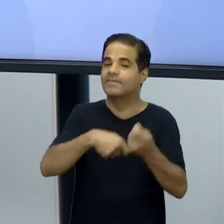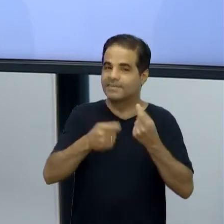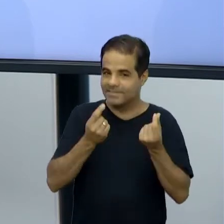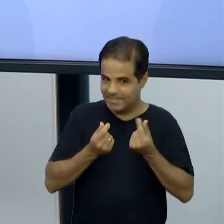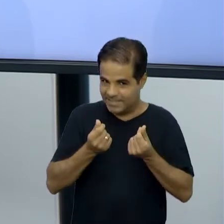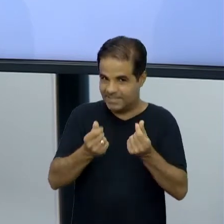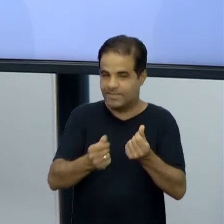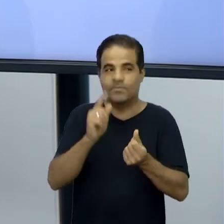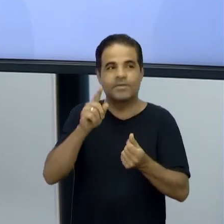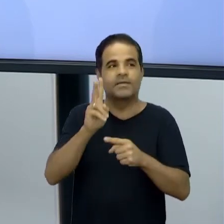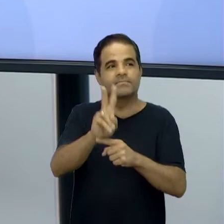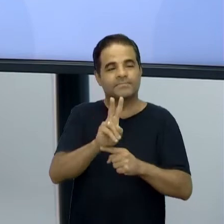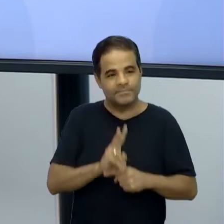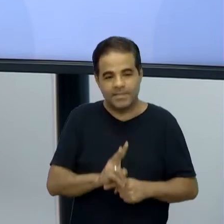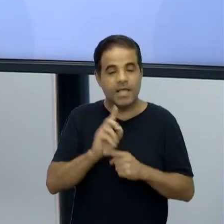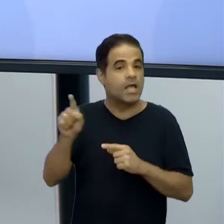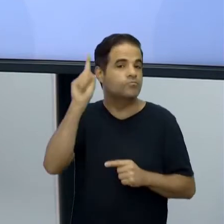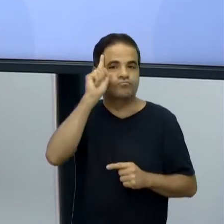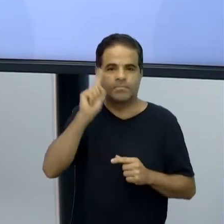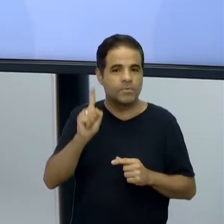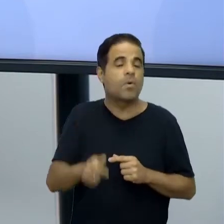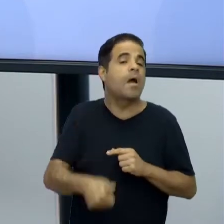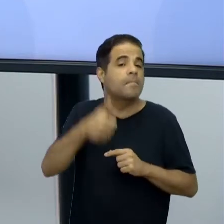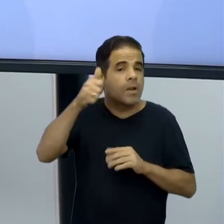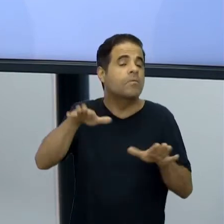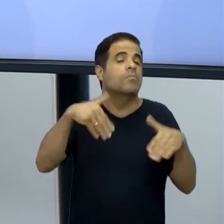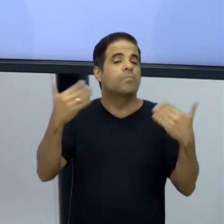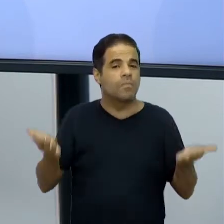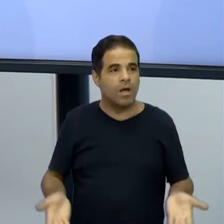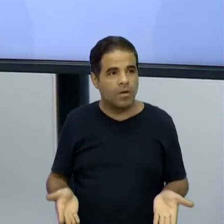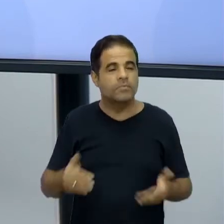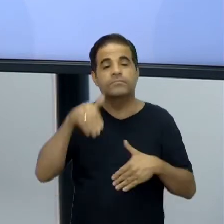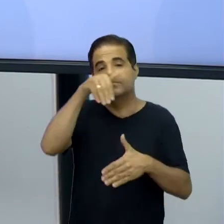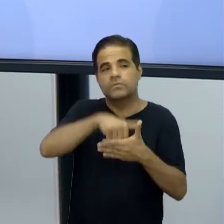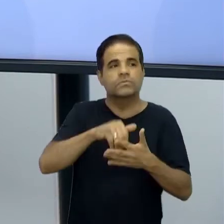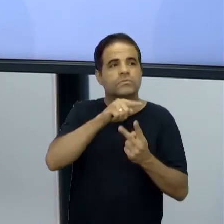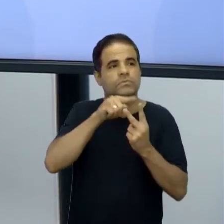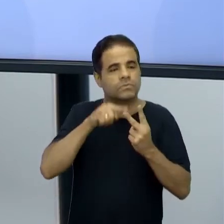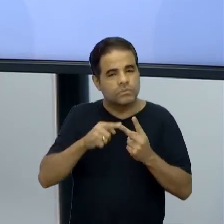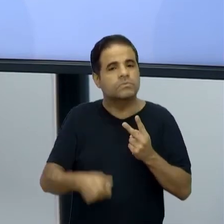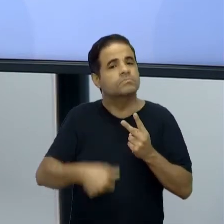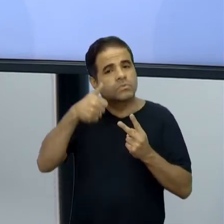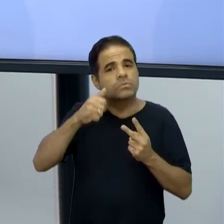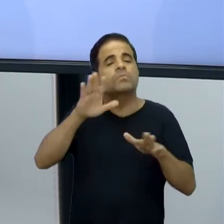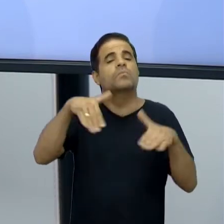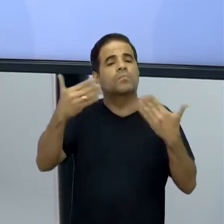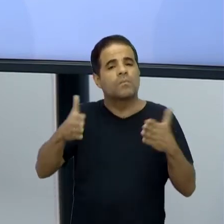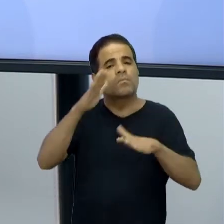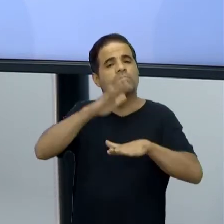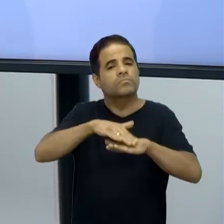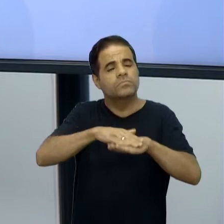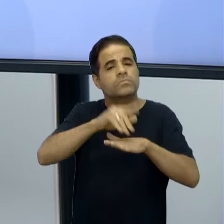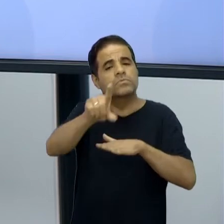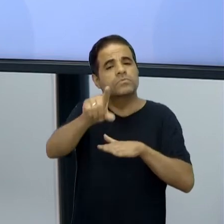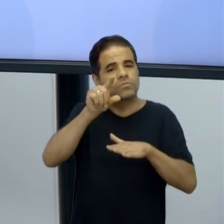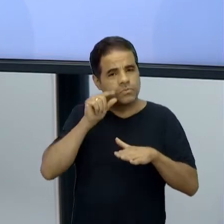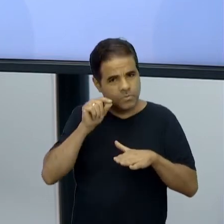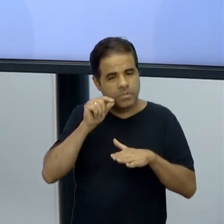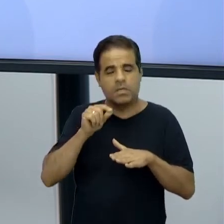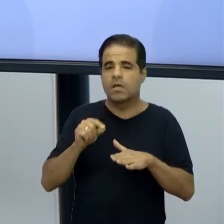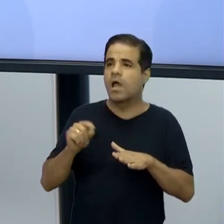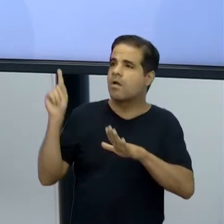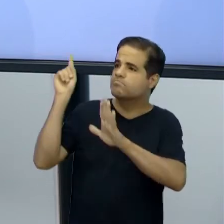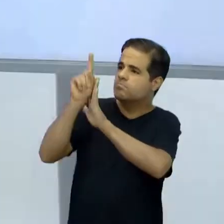e do que é um empréstimo, mas eles não sabiam qual era o melhor. Dentre os dois aí, o que era melhor escolher. E aí eu trouxe para vocês aí